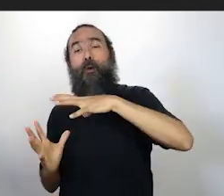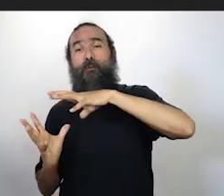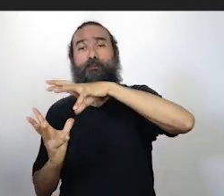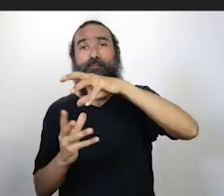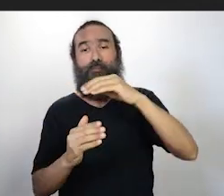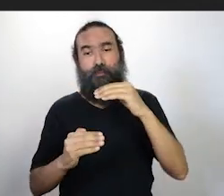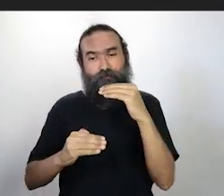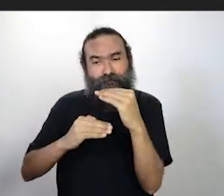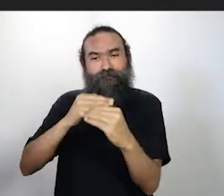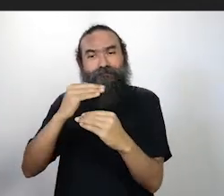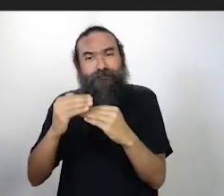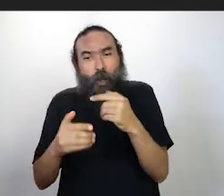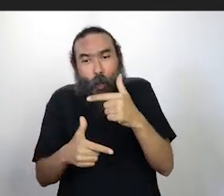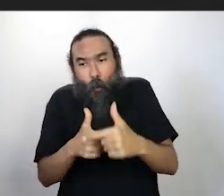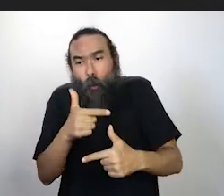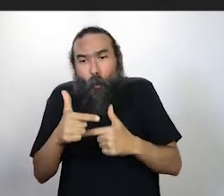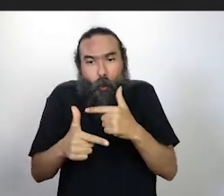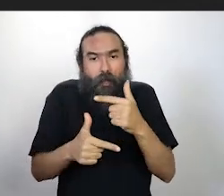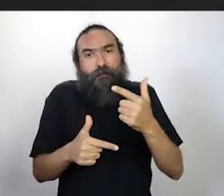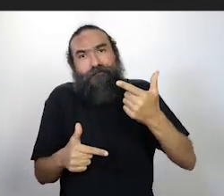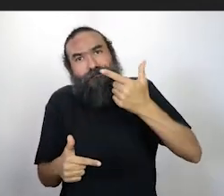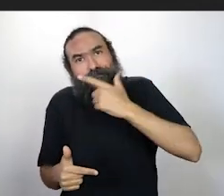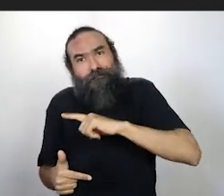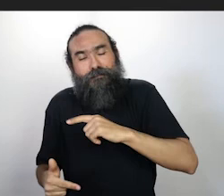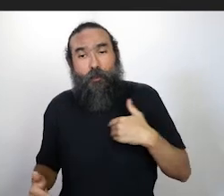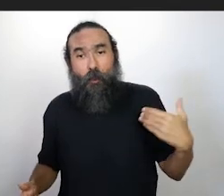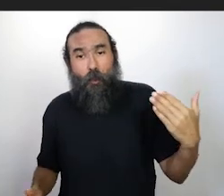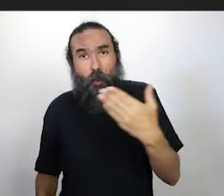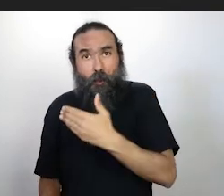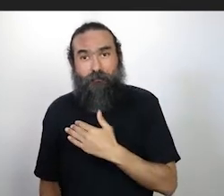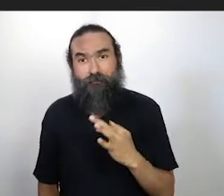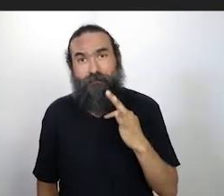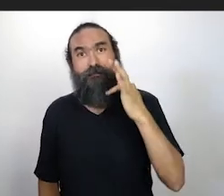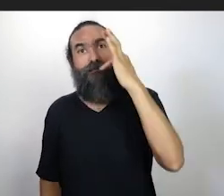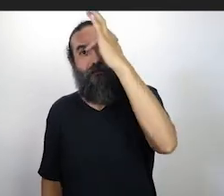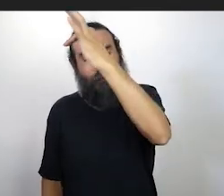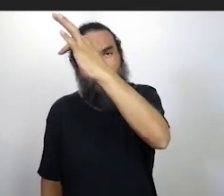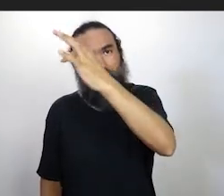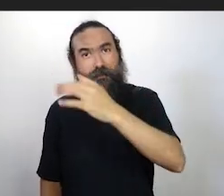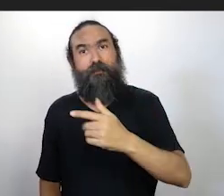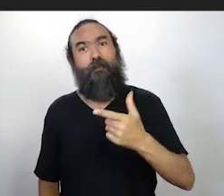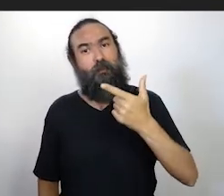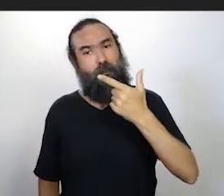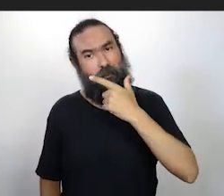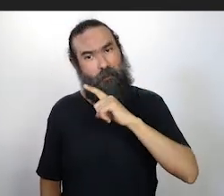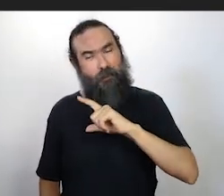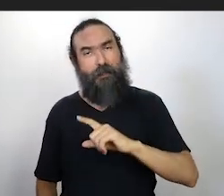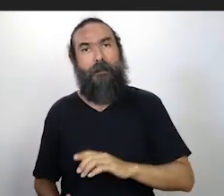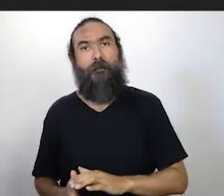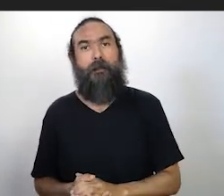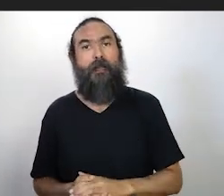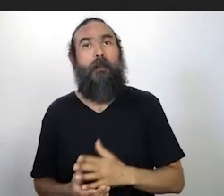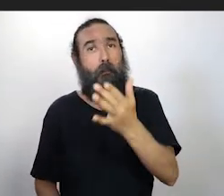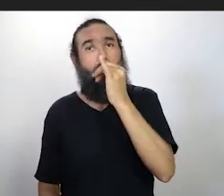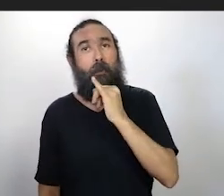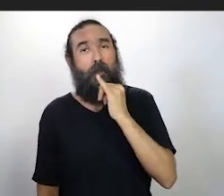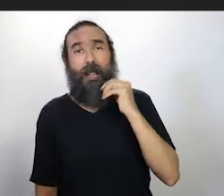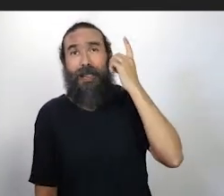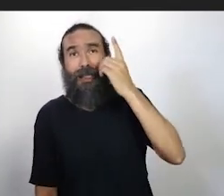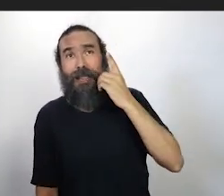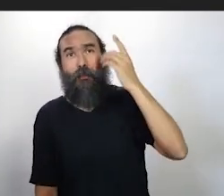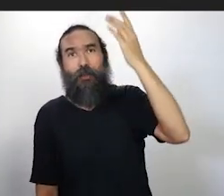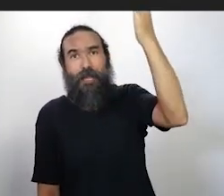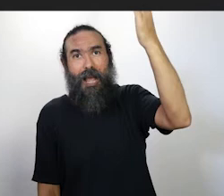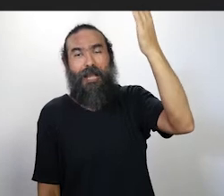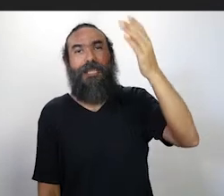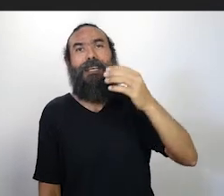que a gente constrói as nossas lutas, e eu espero que a gente consiga incidir nas lutas, como, por exemplo, a nossa